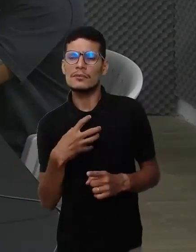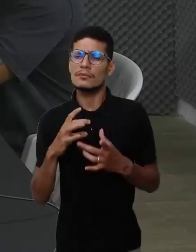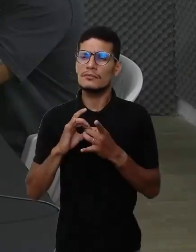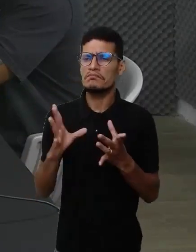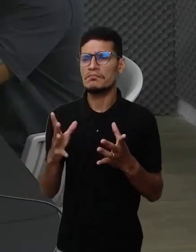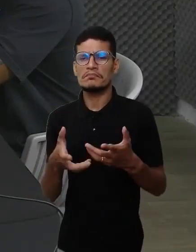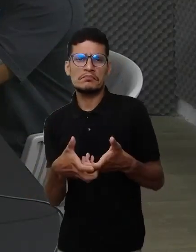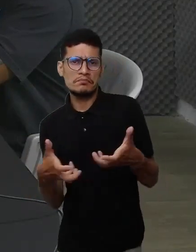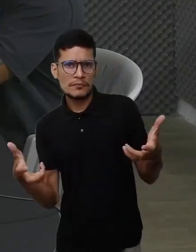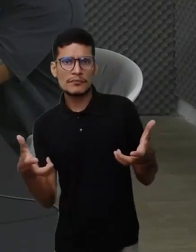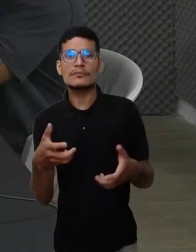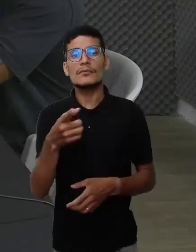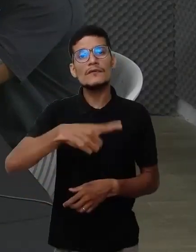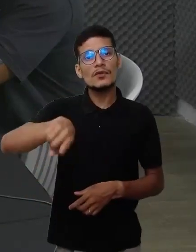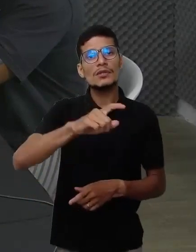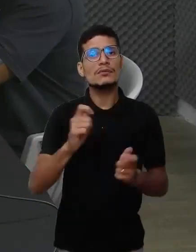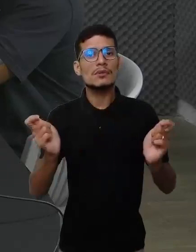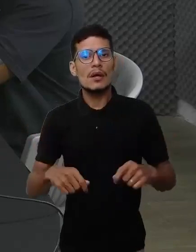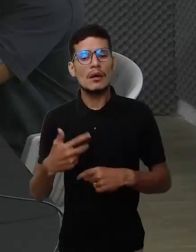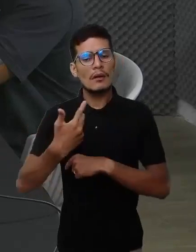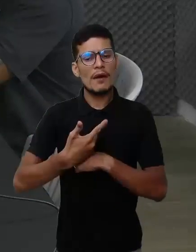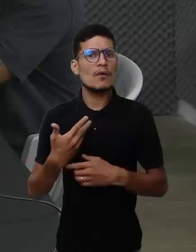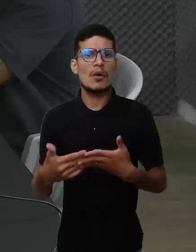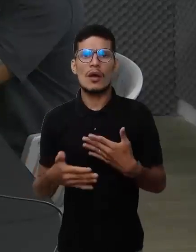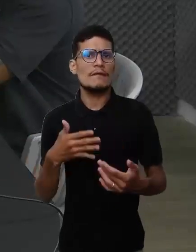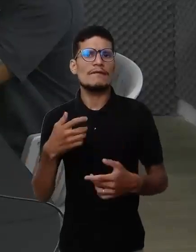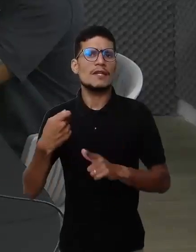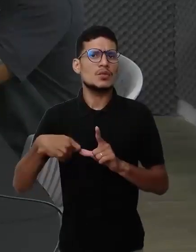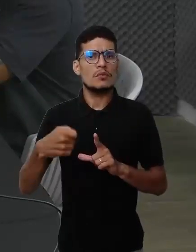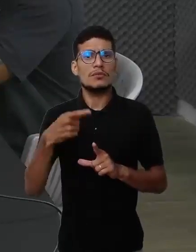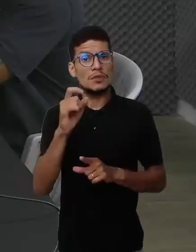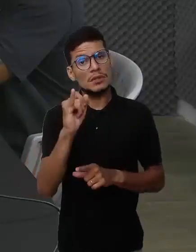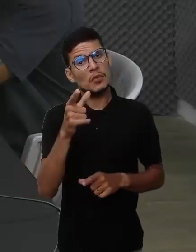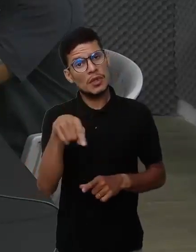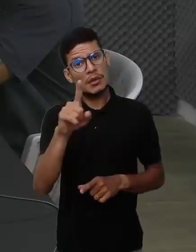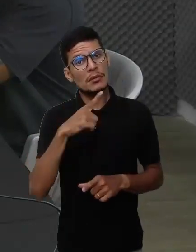na medida em que você pode gravar o vídeo que você quiser, se você tiver acesso à internet. Nem todo